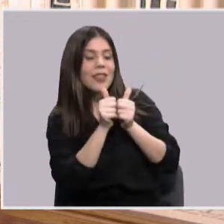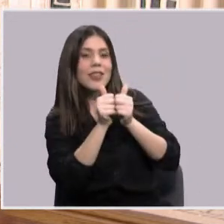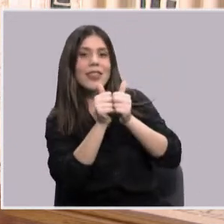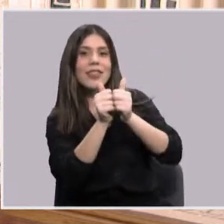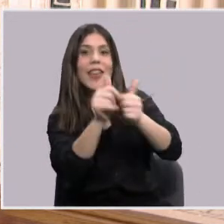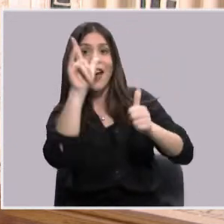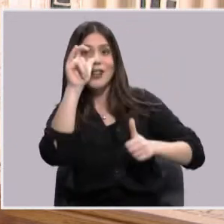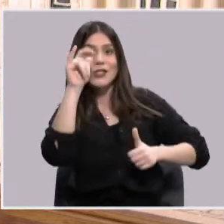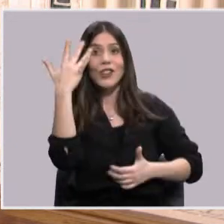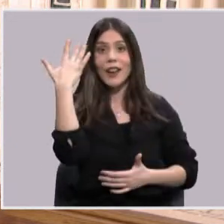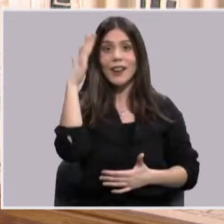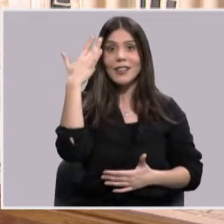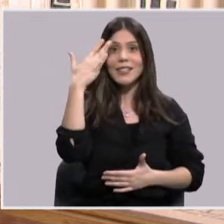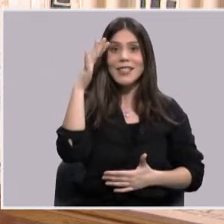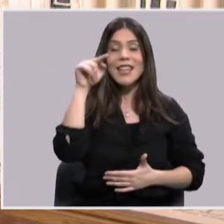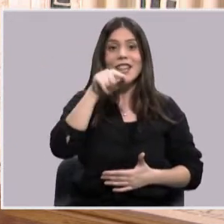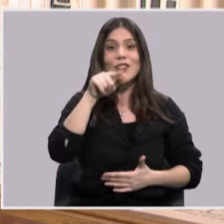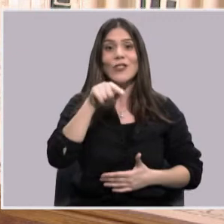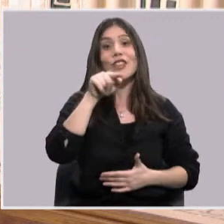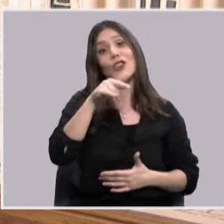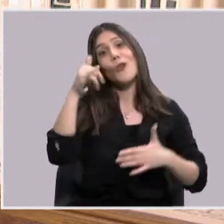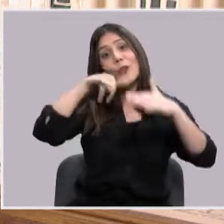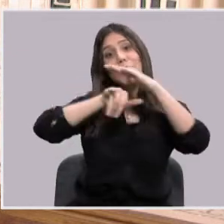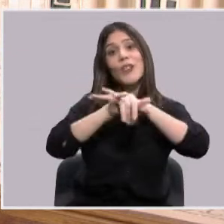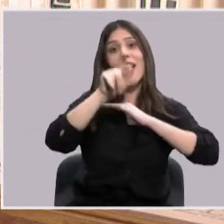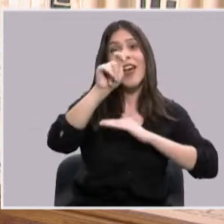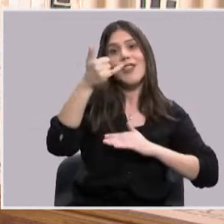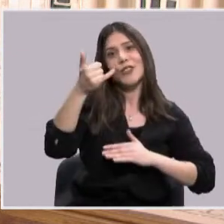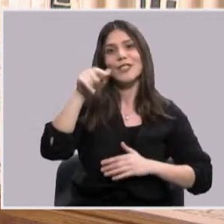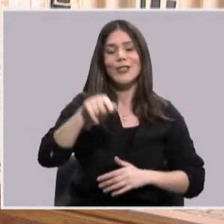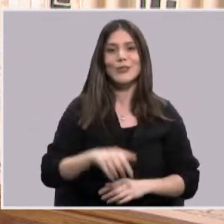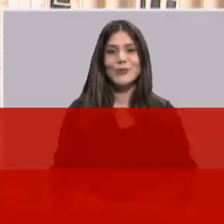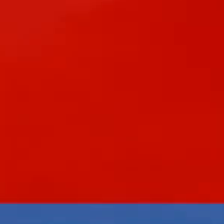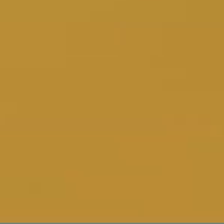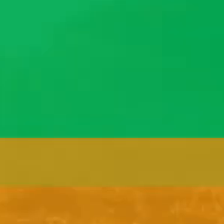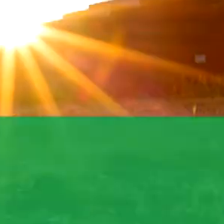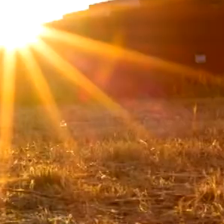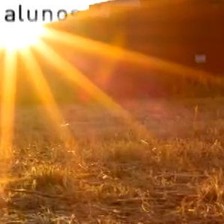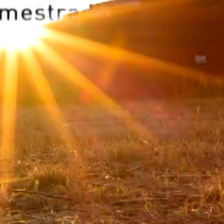Acompanha-nos no Instagram e no Facebook em E2.escs e no YouTube em E2escs.